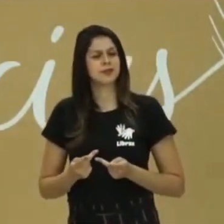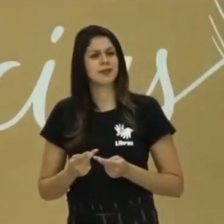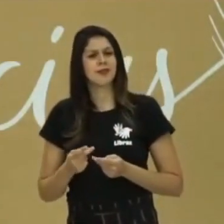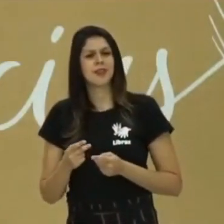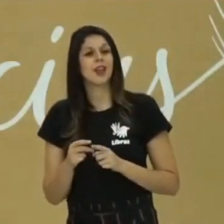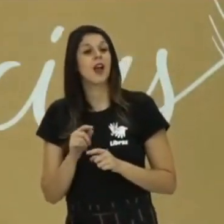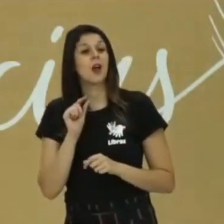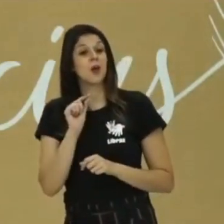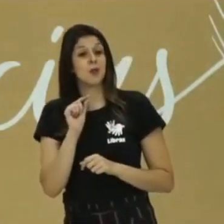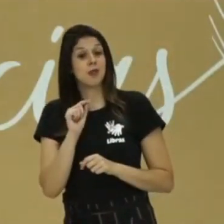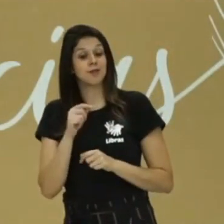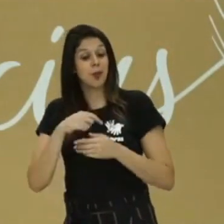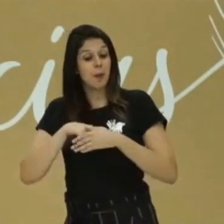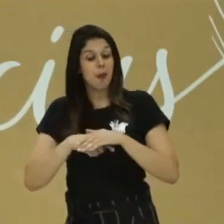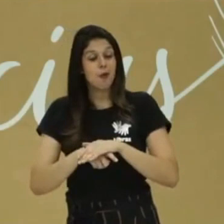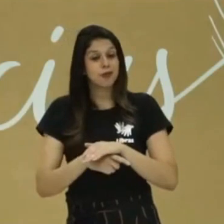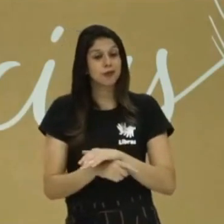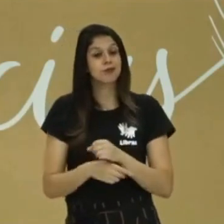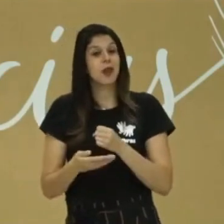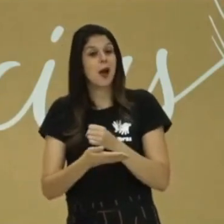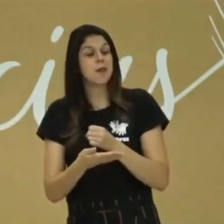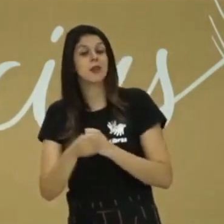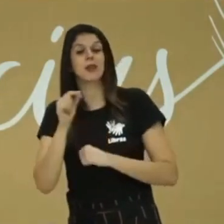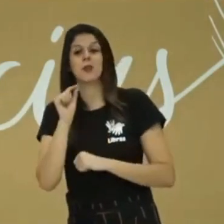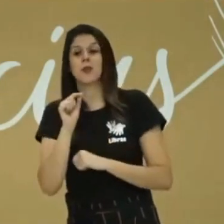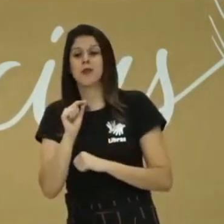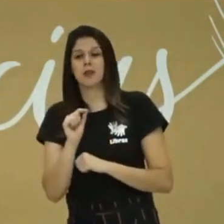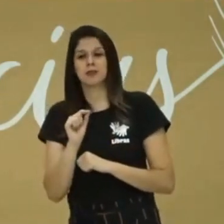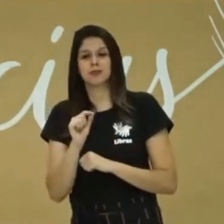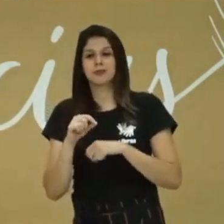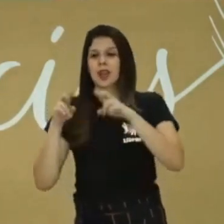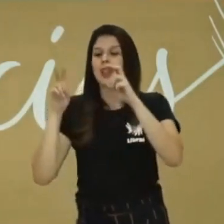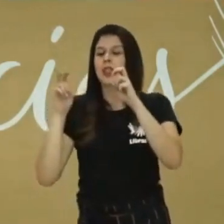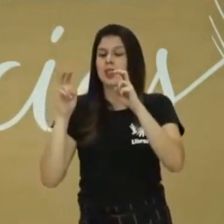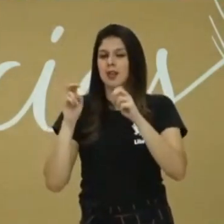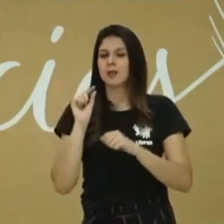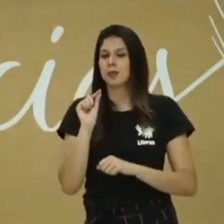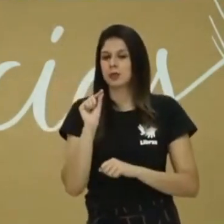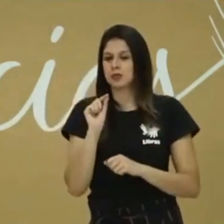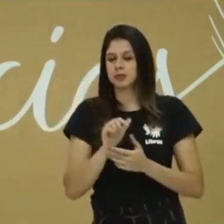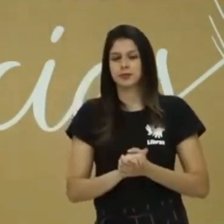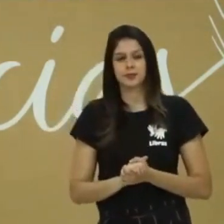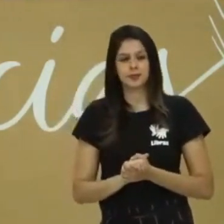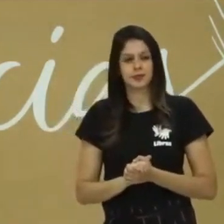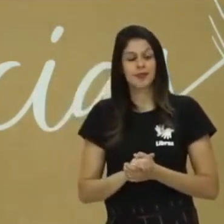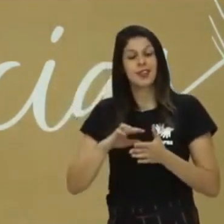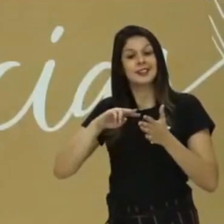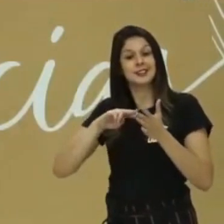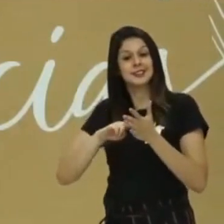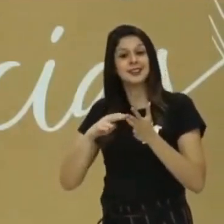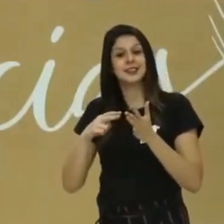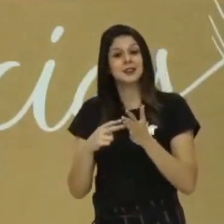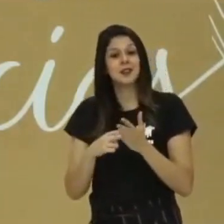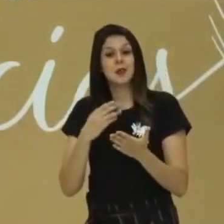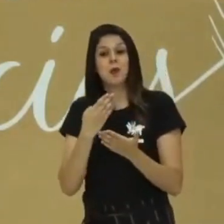eles são fundamentando essa tal de esse tal de transumanismo e o que é o transumanismo é uma filosofia